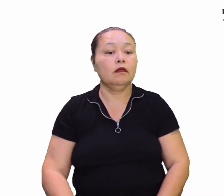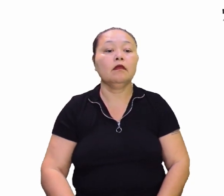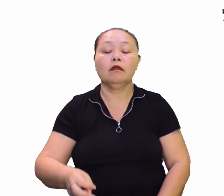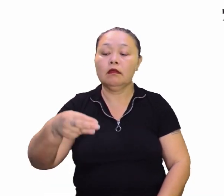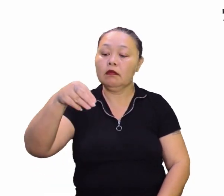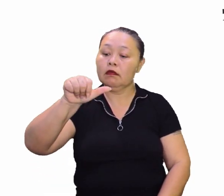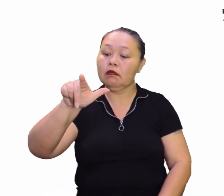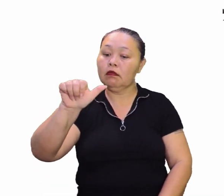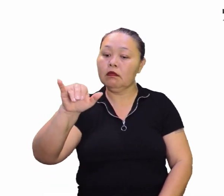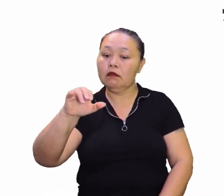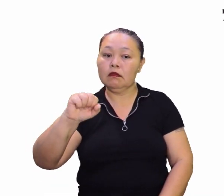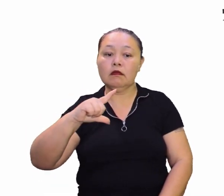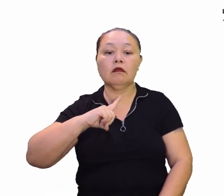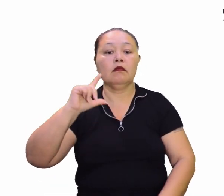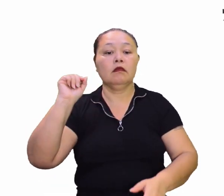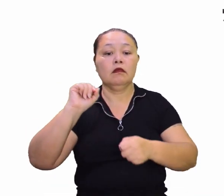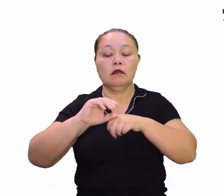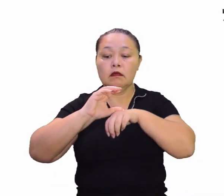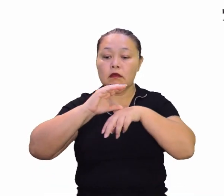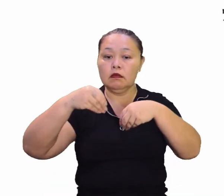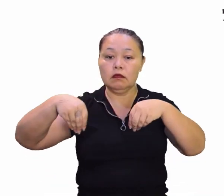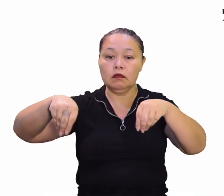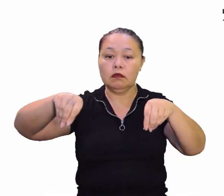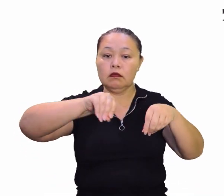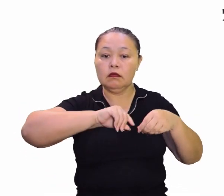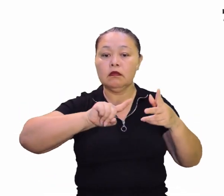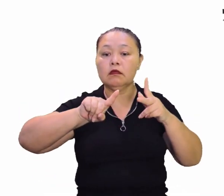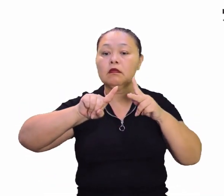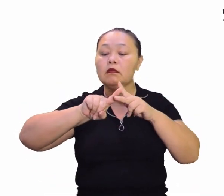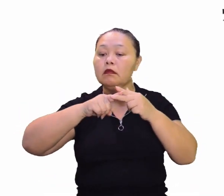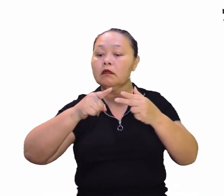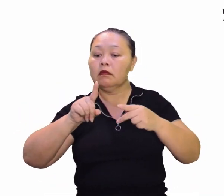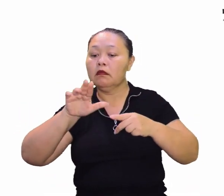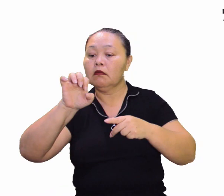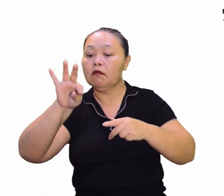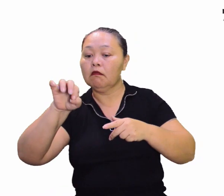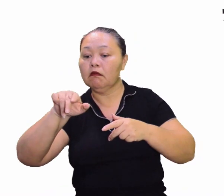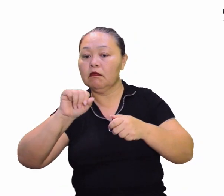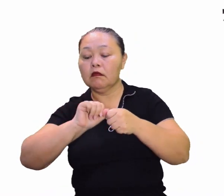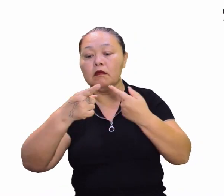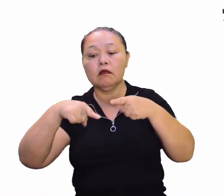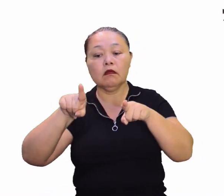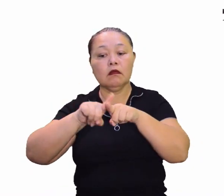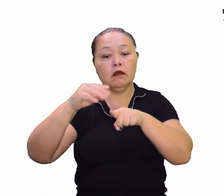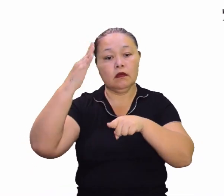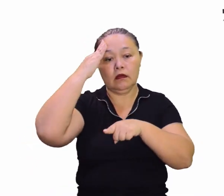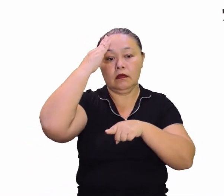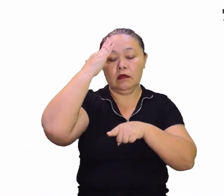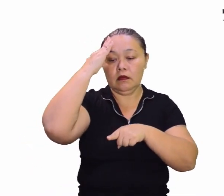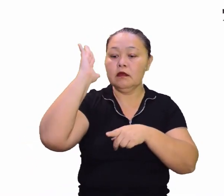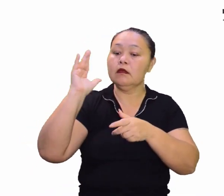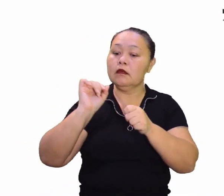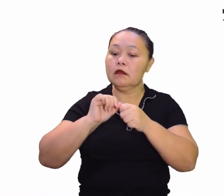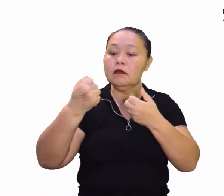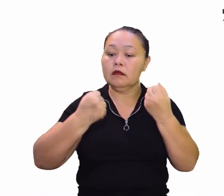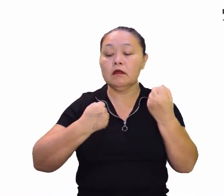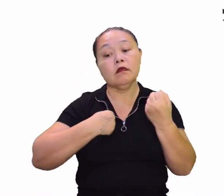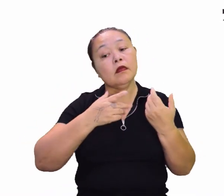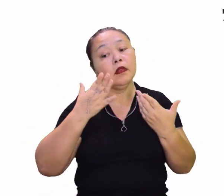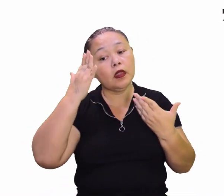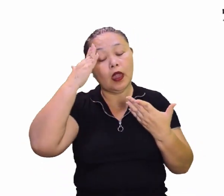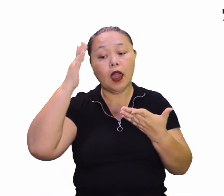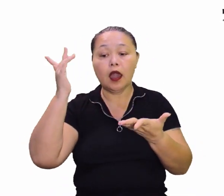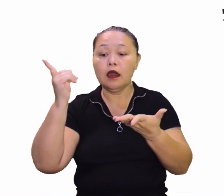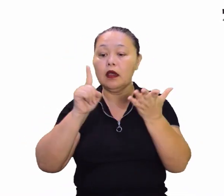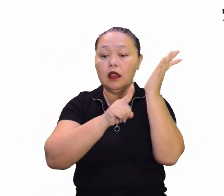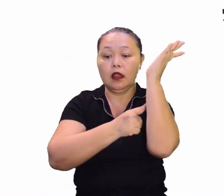A Malásia produz cimento, aparelhos eletrônicos e pneus. Olha aí, pneus, Rogério. A borracha foi para lá, lembra